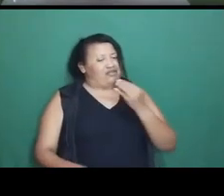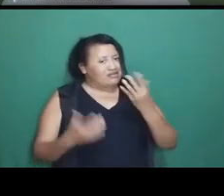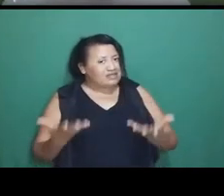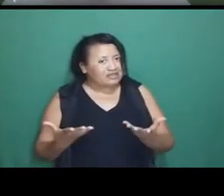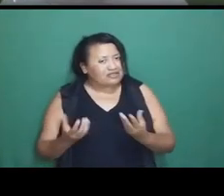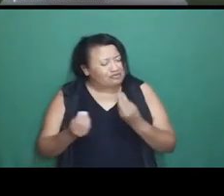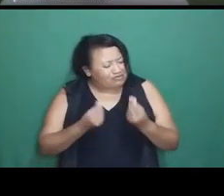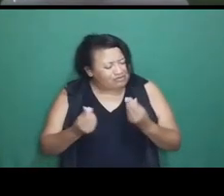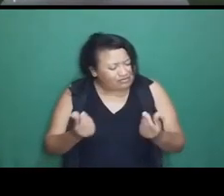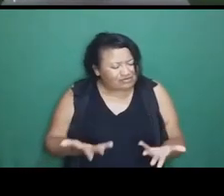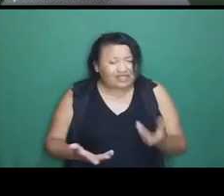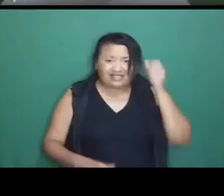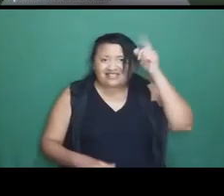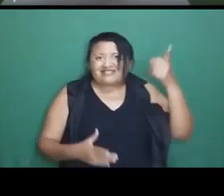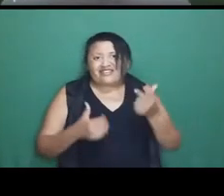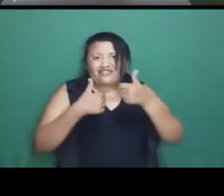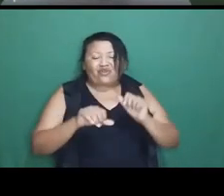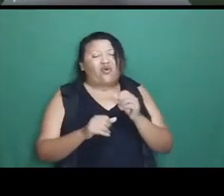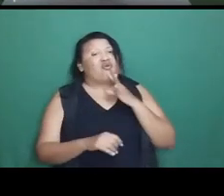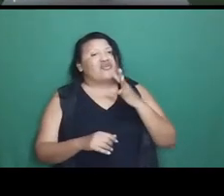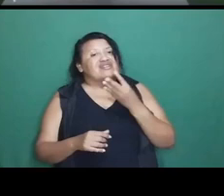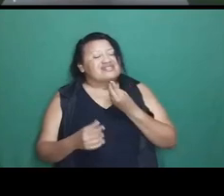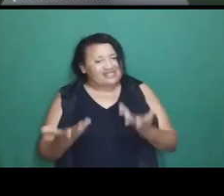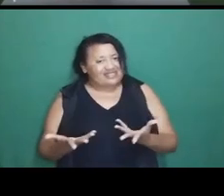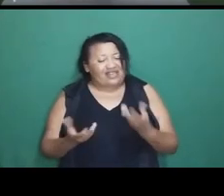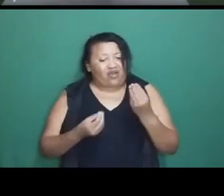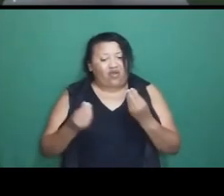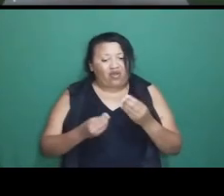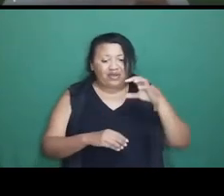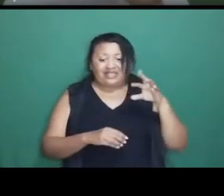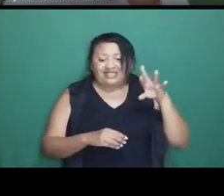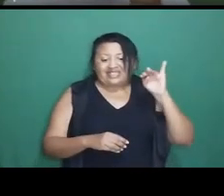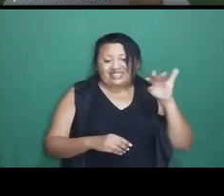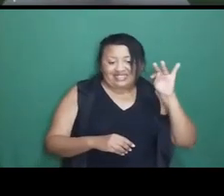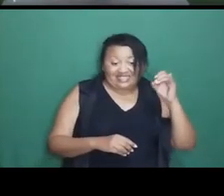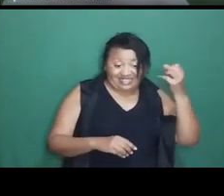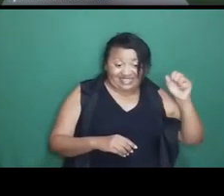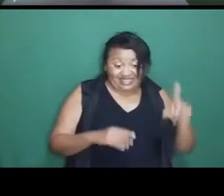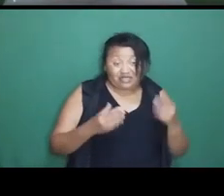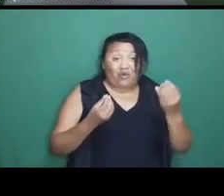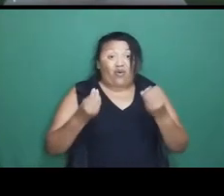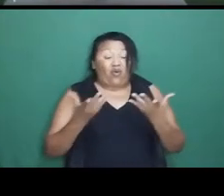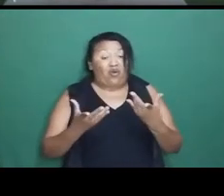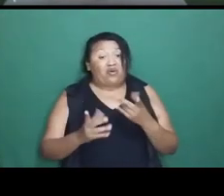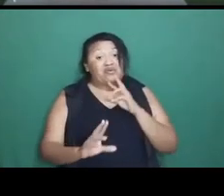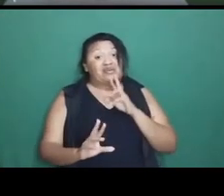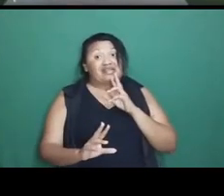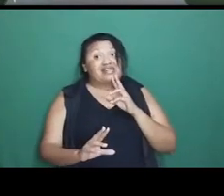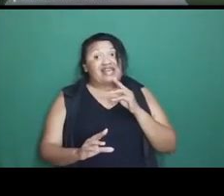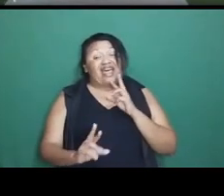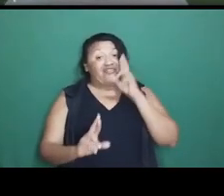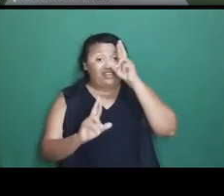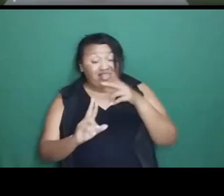essa ideia ficou conhecida como que vai ter o seu maior expoente o Emmanuel Kant